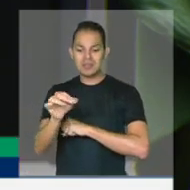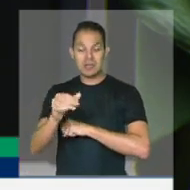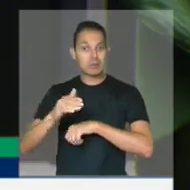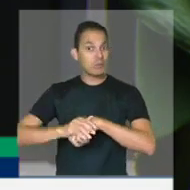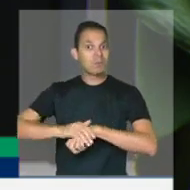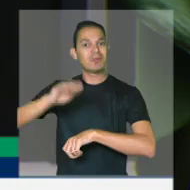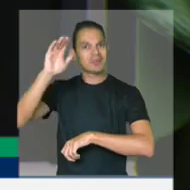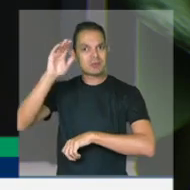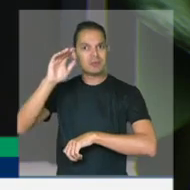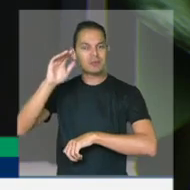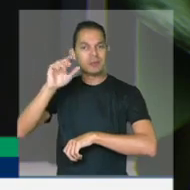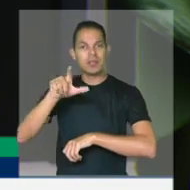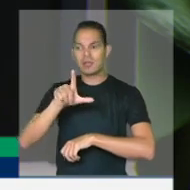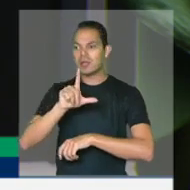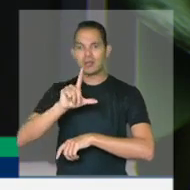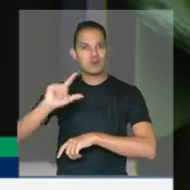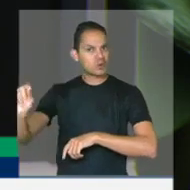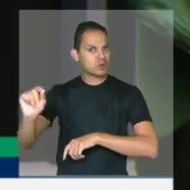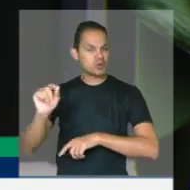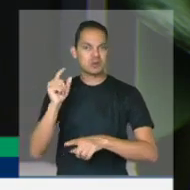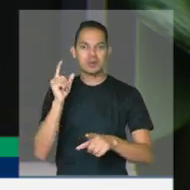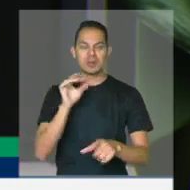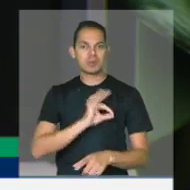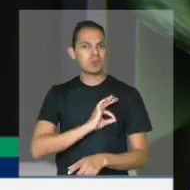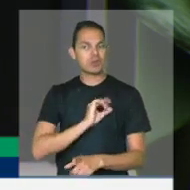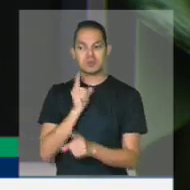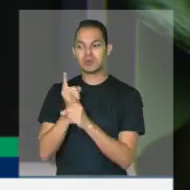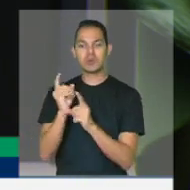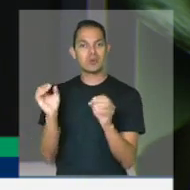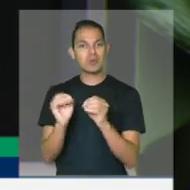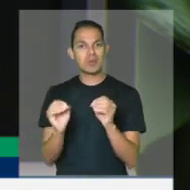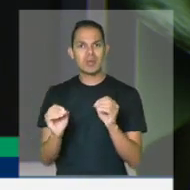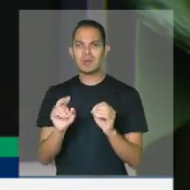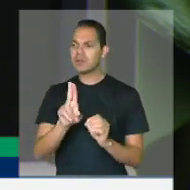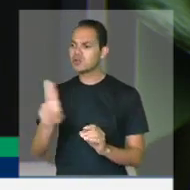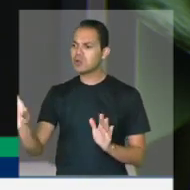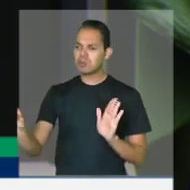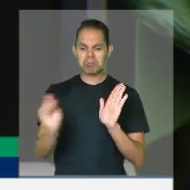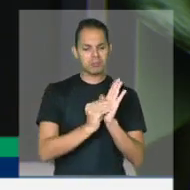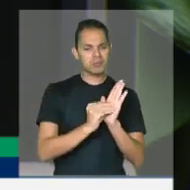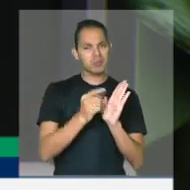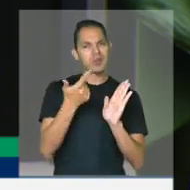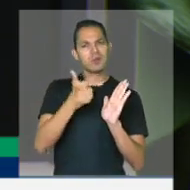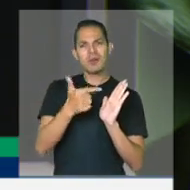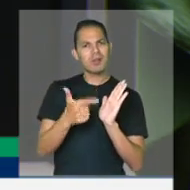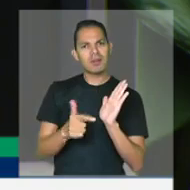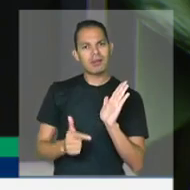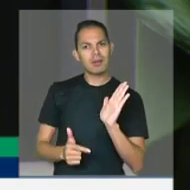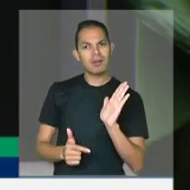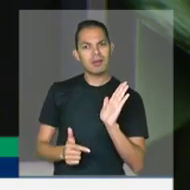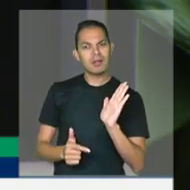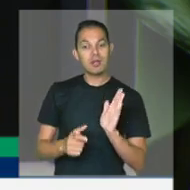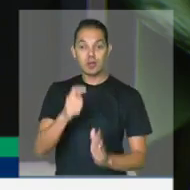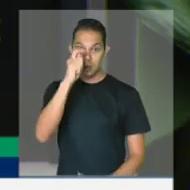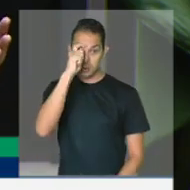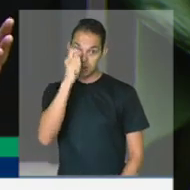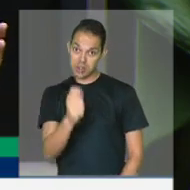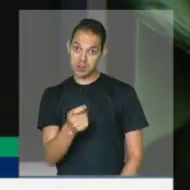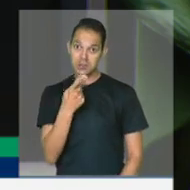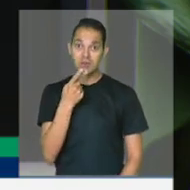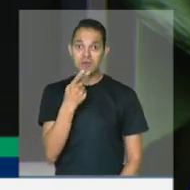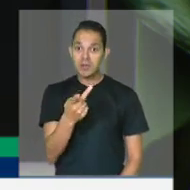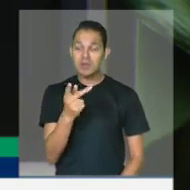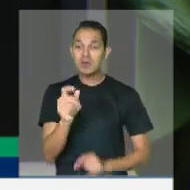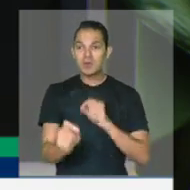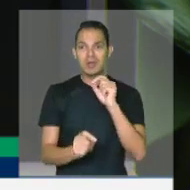homicídios desse grupo. Ele é foragido, é uma pessoa absolutamente perigosa e não consta na lista. A justificativa do ministro Sérgio Moro é que ele era